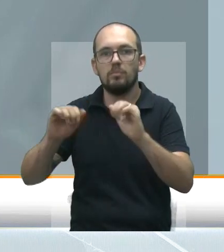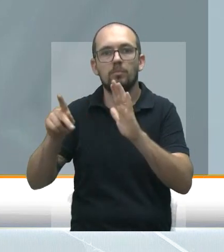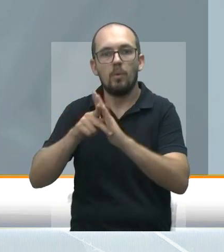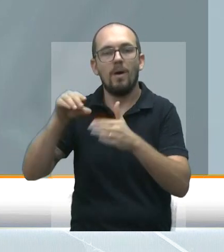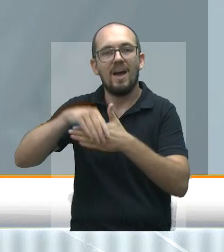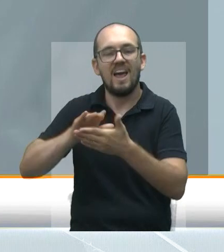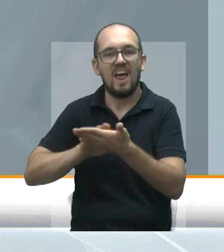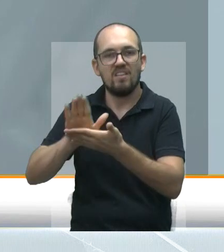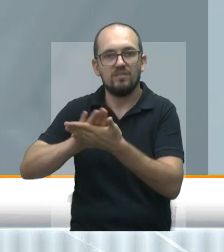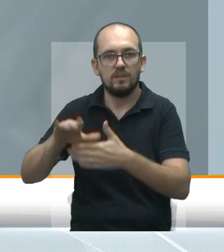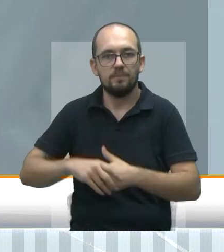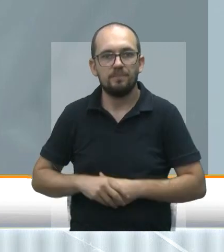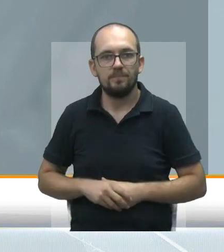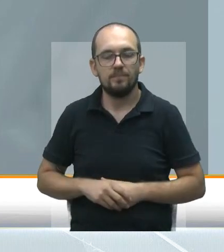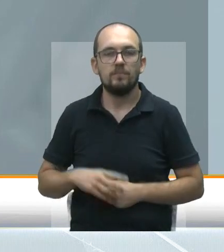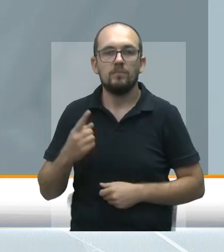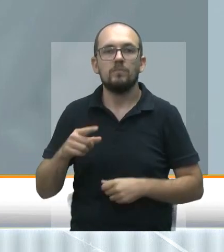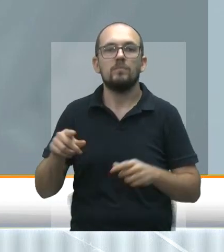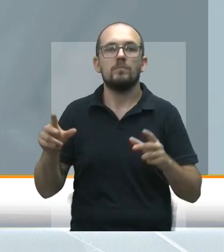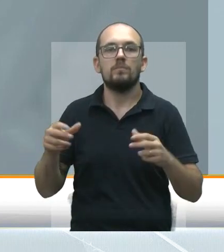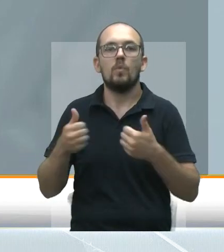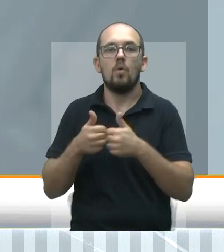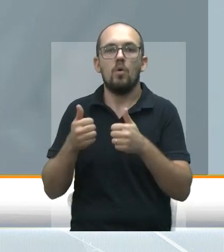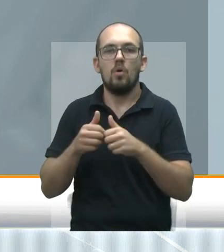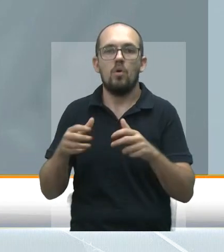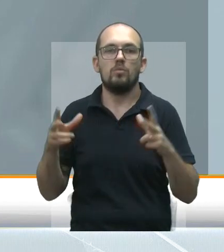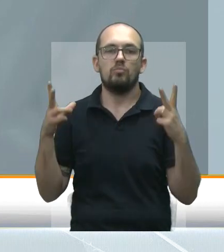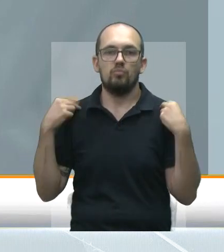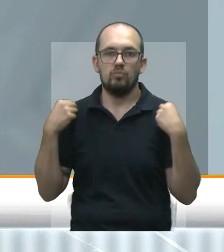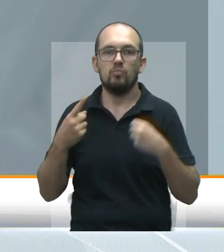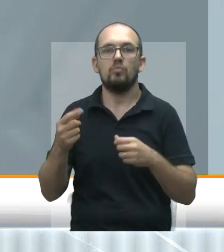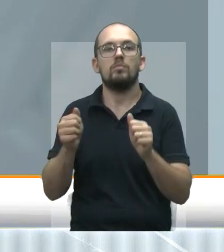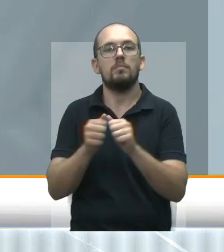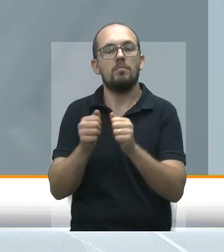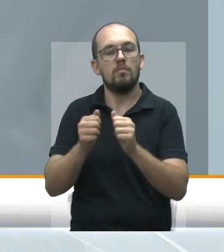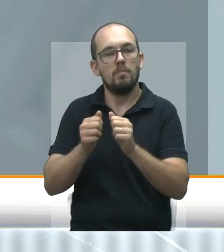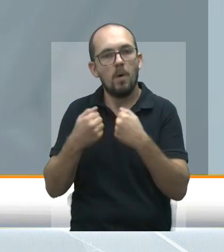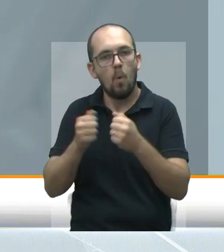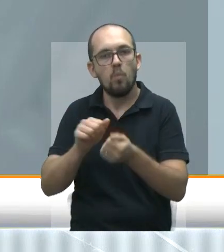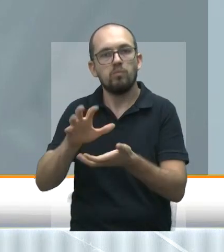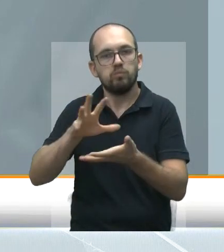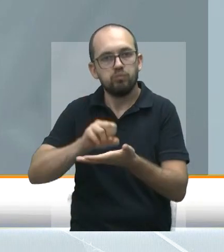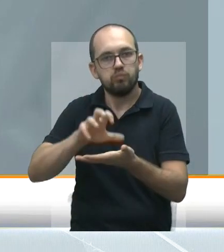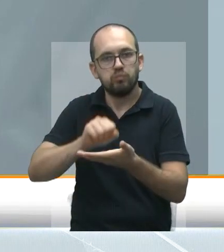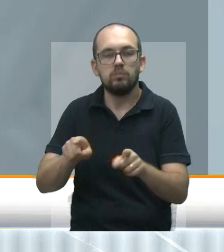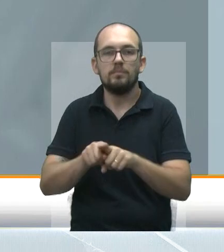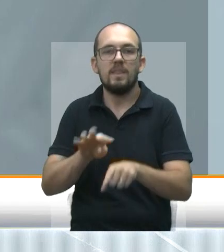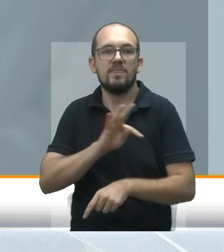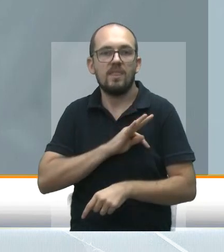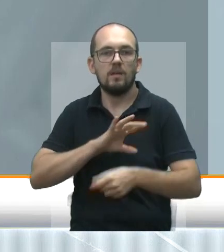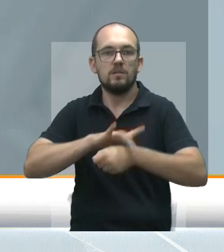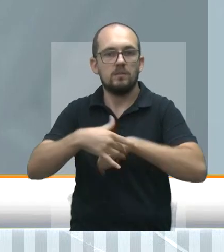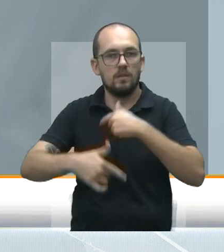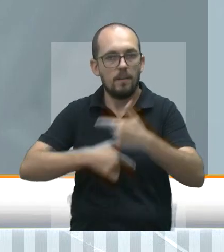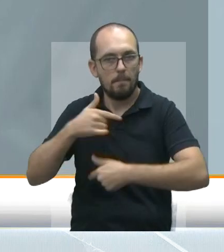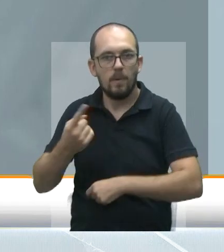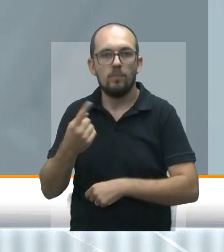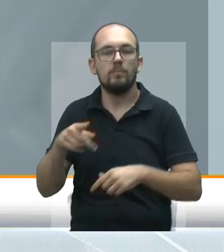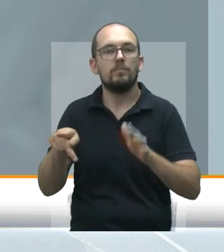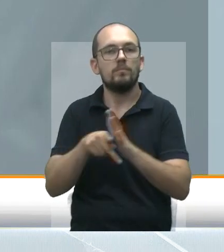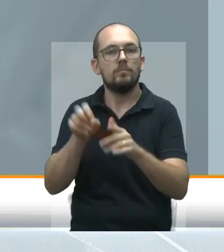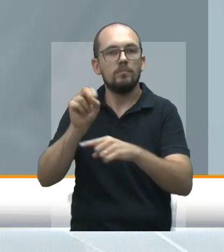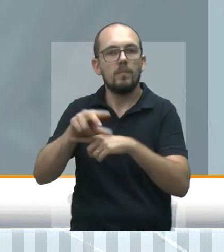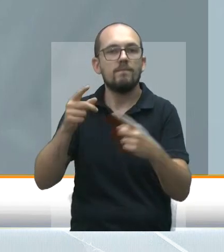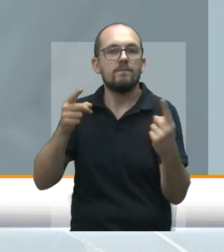motorista de ônibus urbano, uma para padeiro confeiteiro, uma para técnico em segurança do trabalho, uma para vendedor